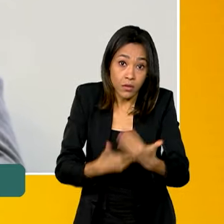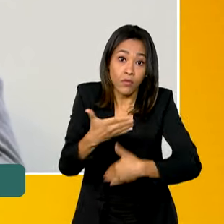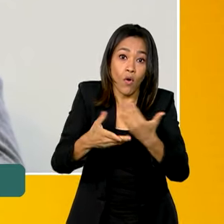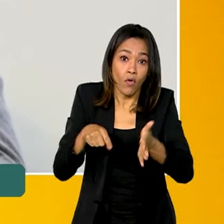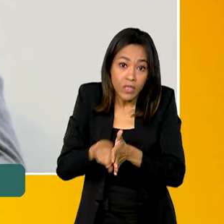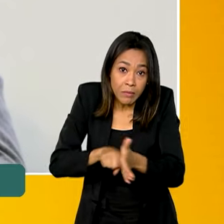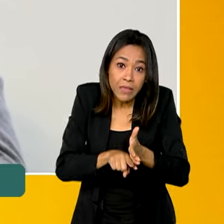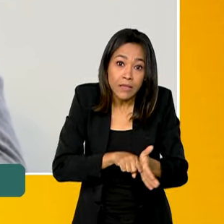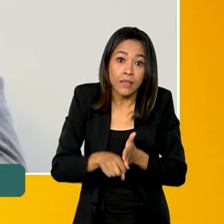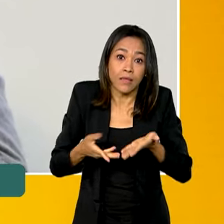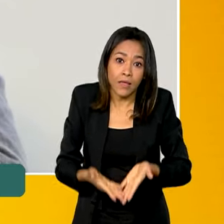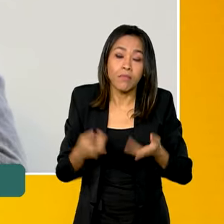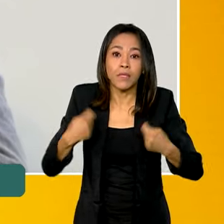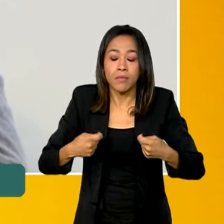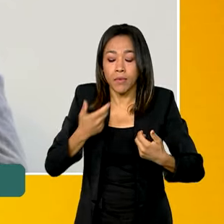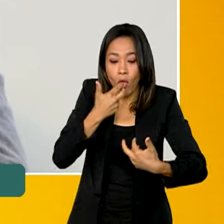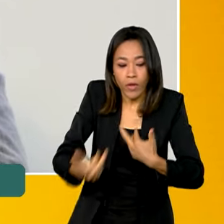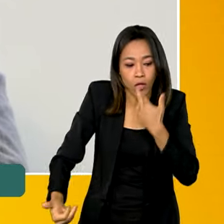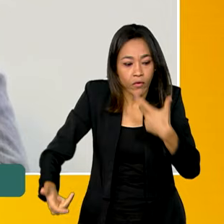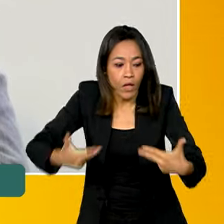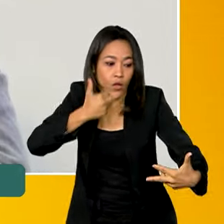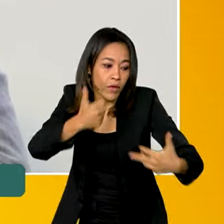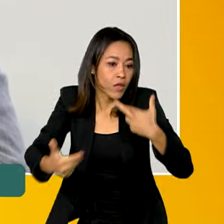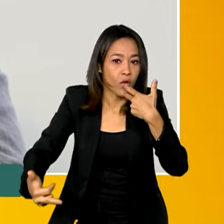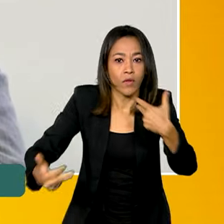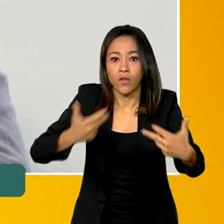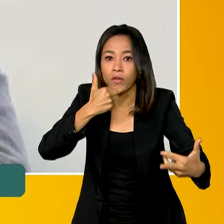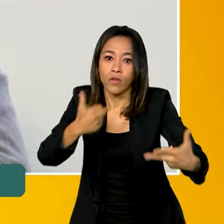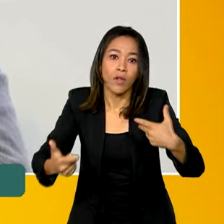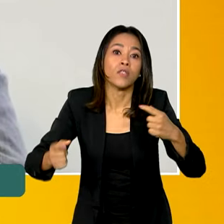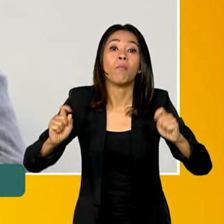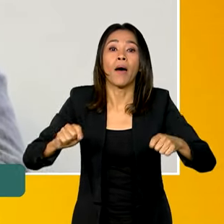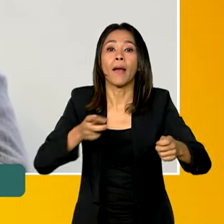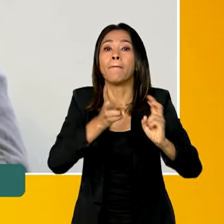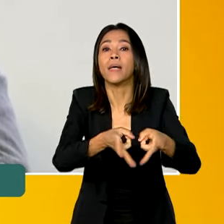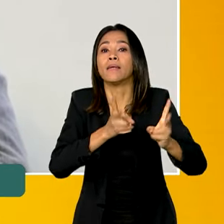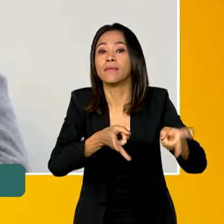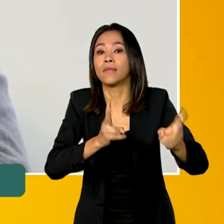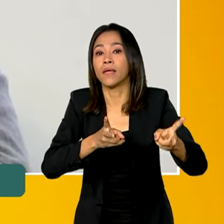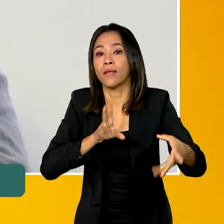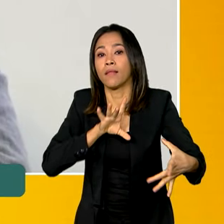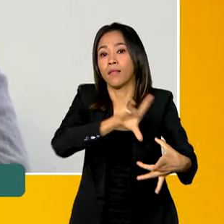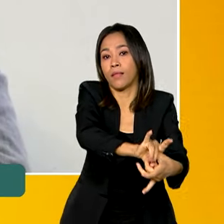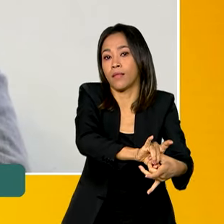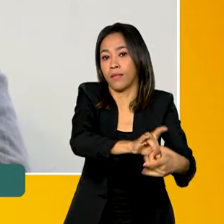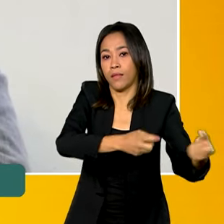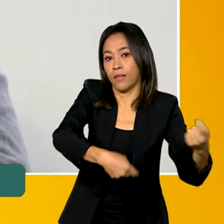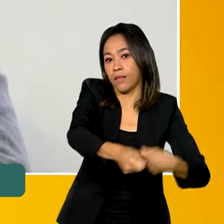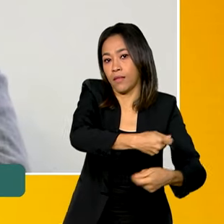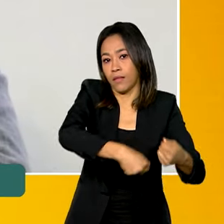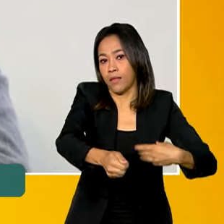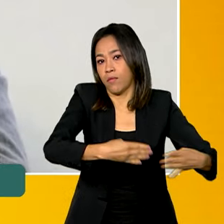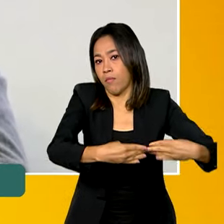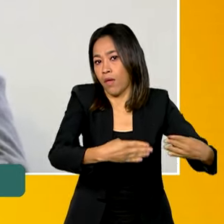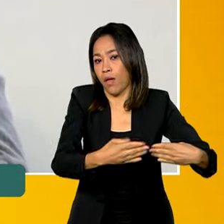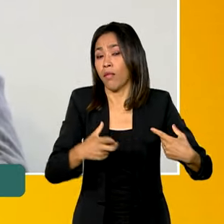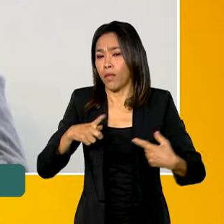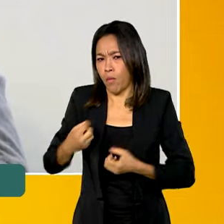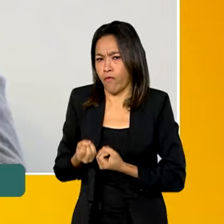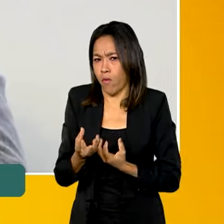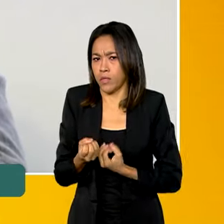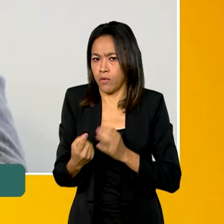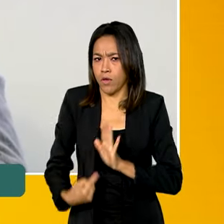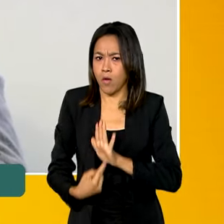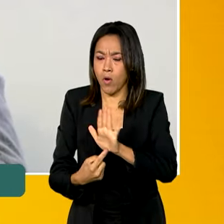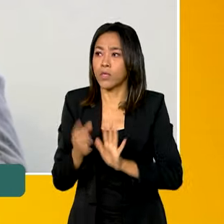estar sempre inovando para se manter relevante no mercado eh tem um um dado que que mostra isso claramente que assim antigamente